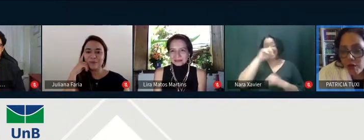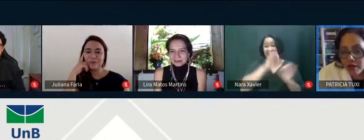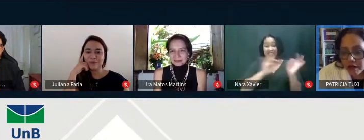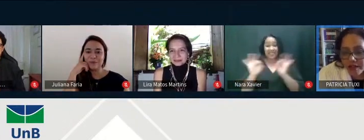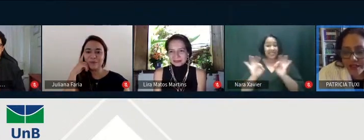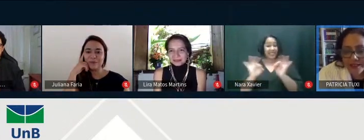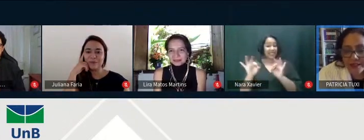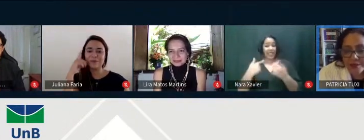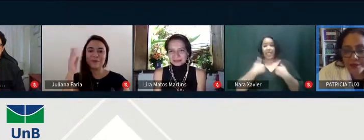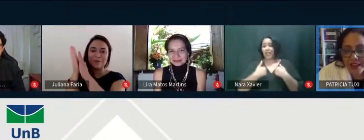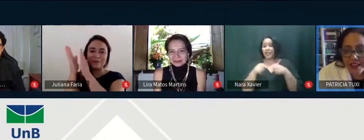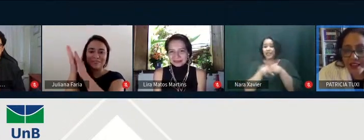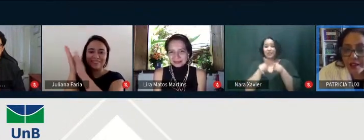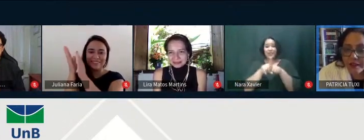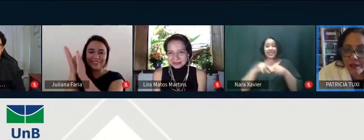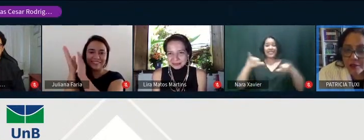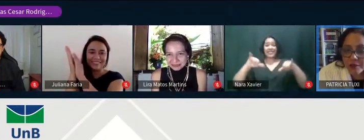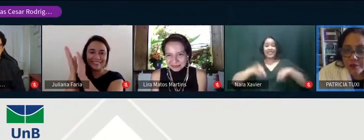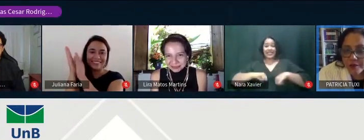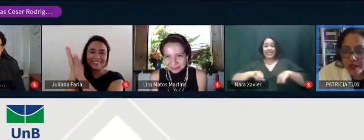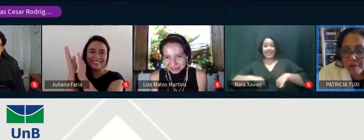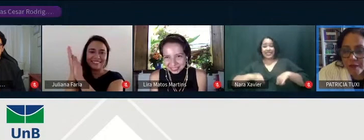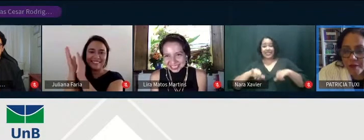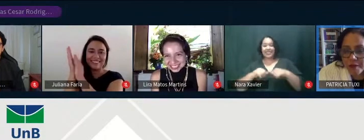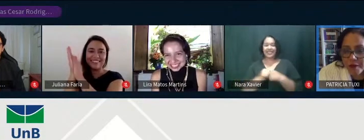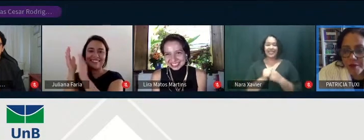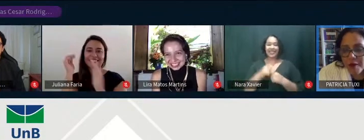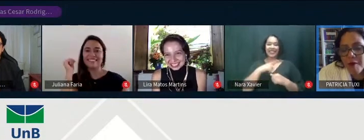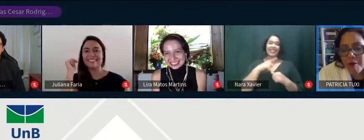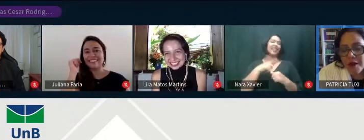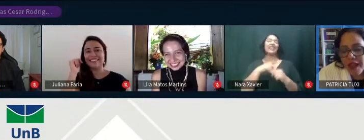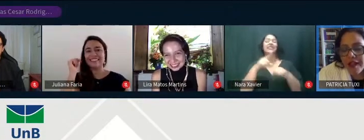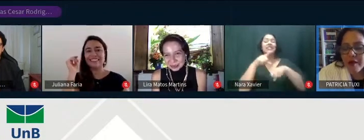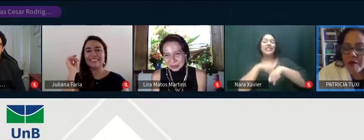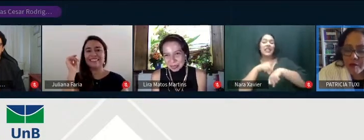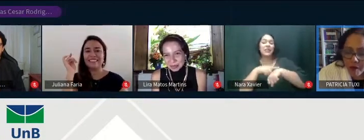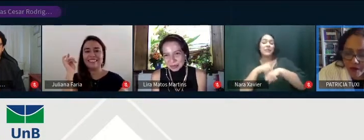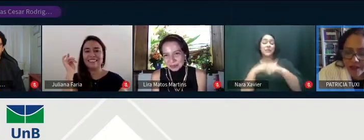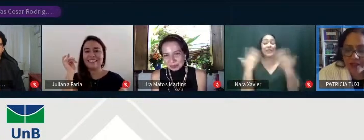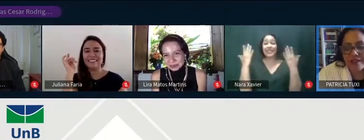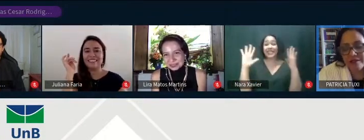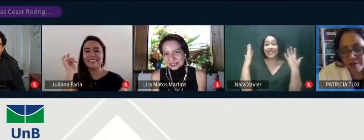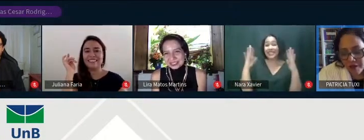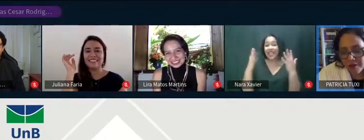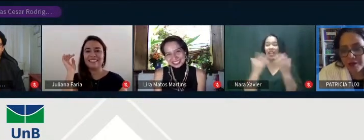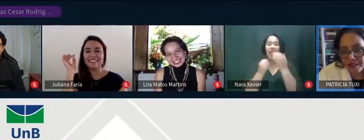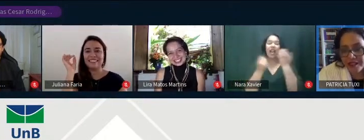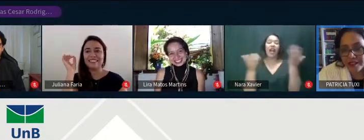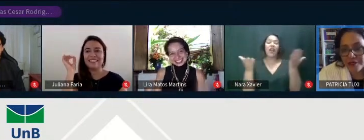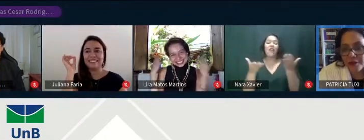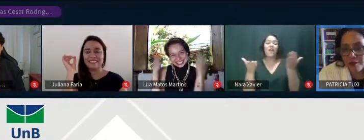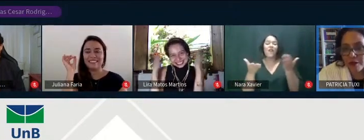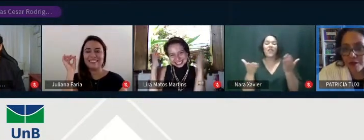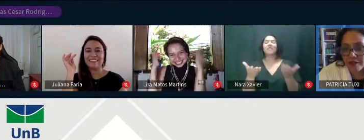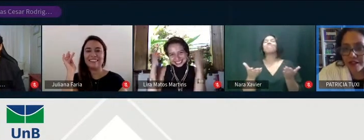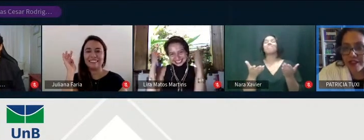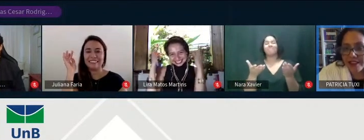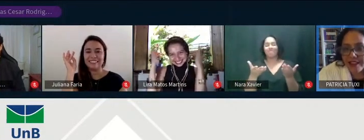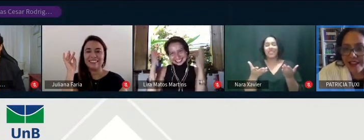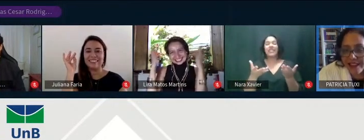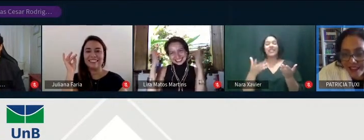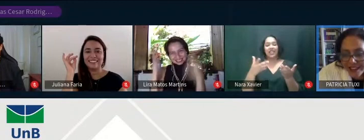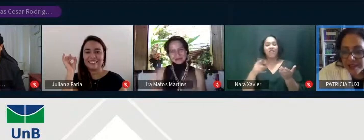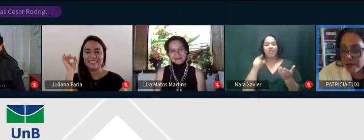é mútua, estamos aí, temos um tempinho agora para comemorar, comemore, querida, que com certeza foi uma